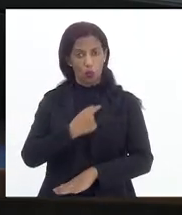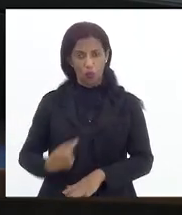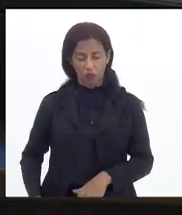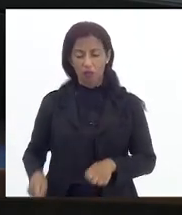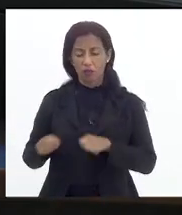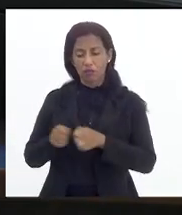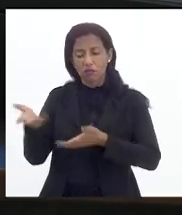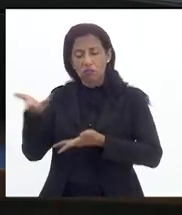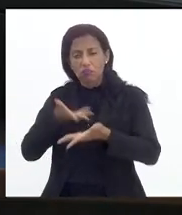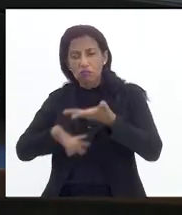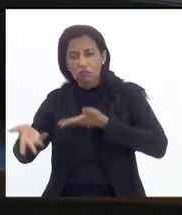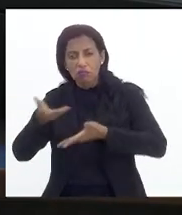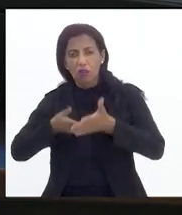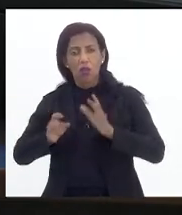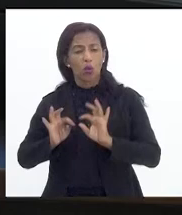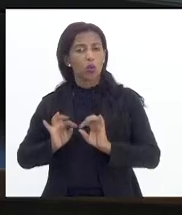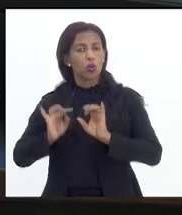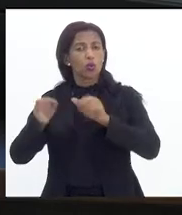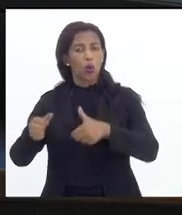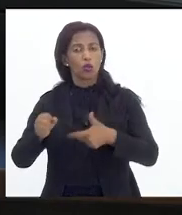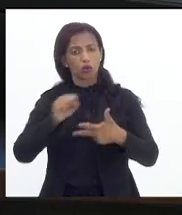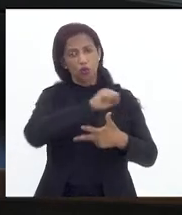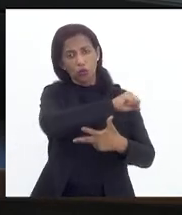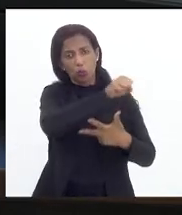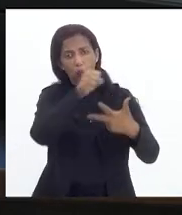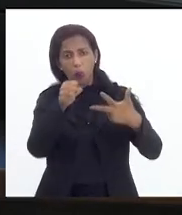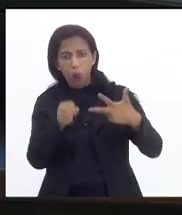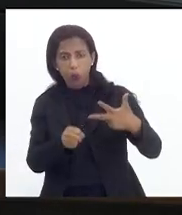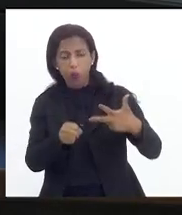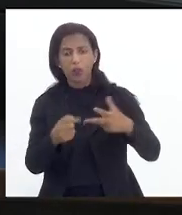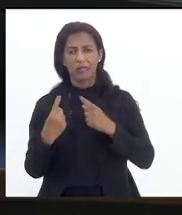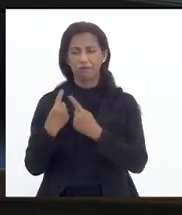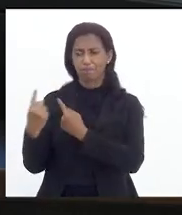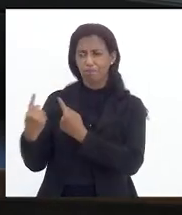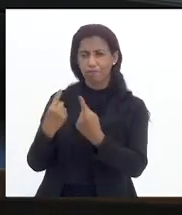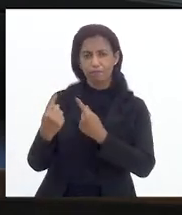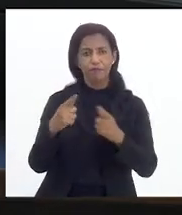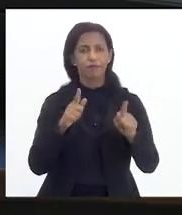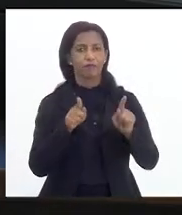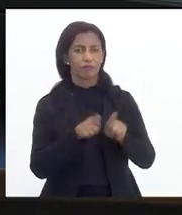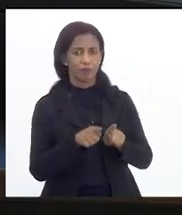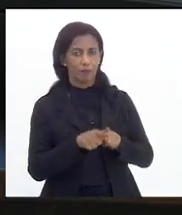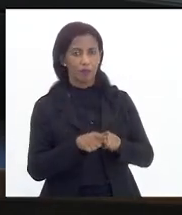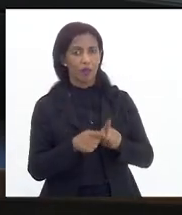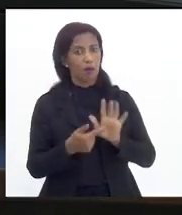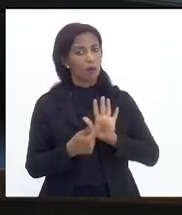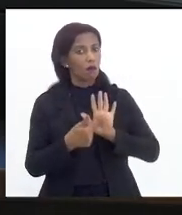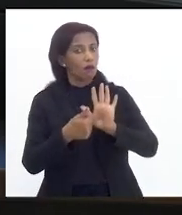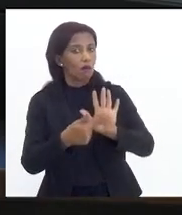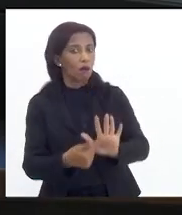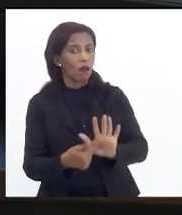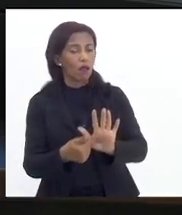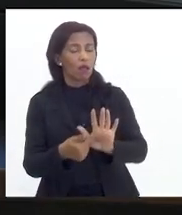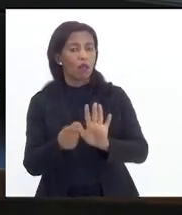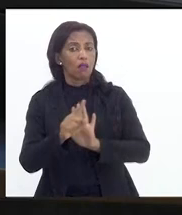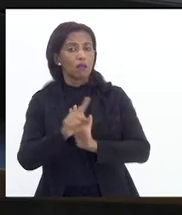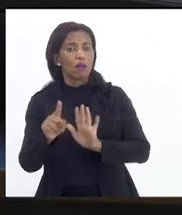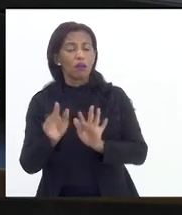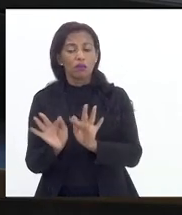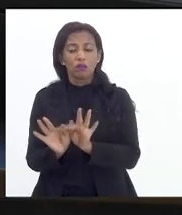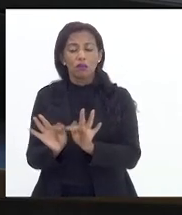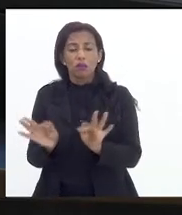que da participação de todos os poderes tem sido discutido com os poderes também a que a presente não apenas um